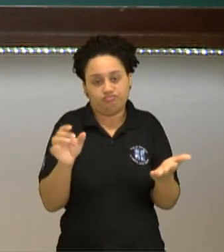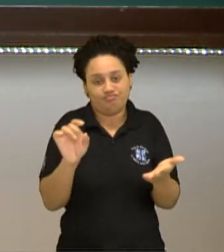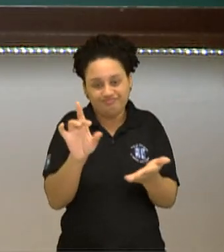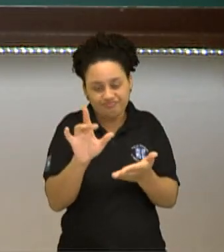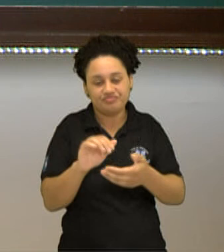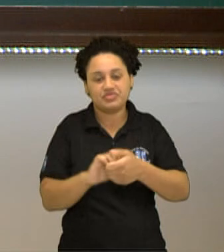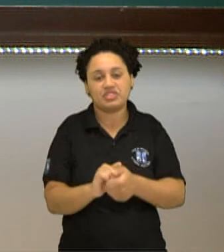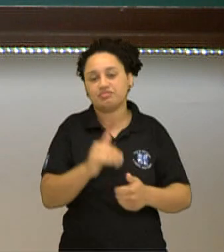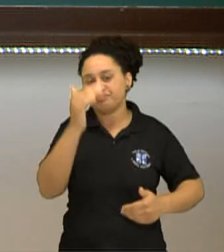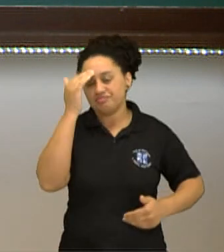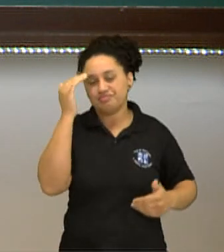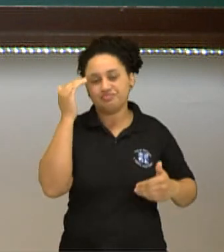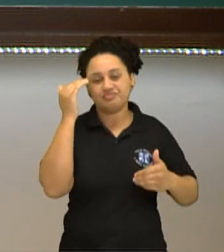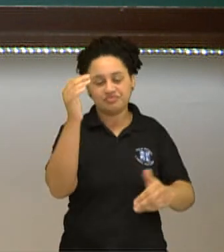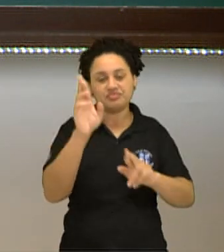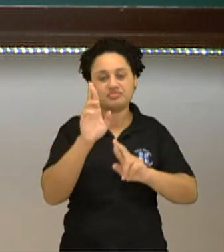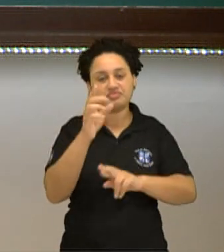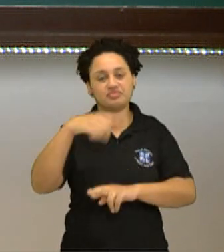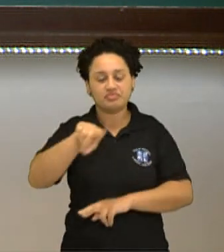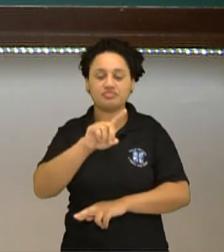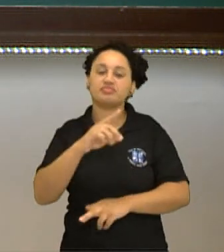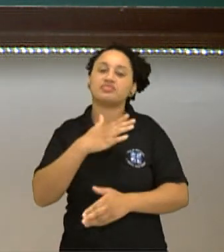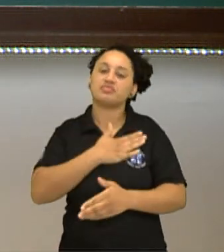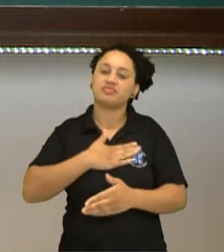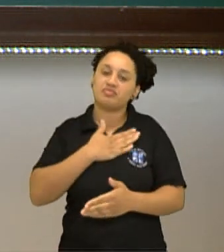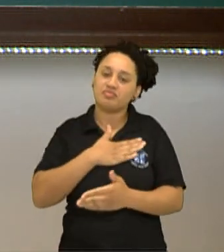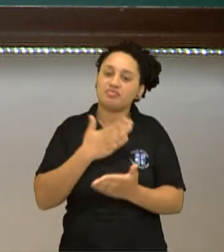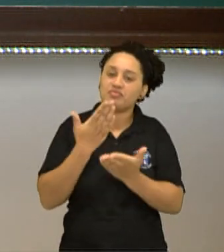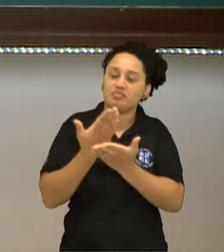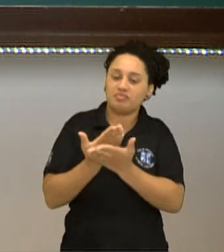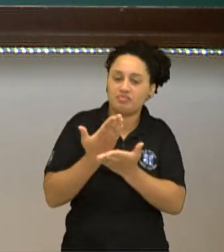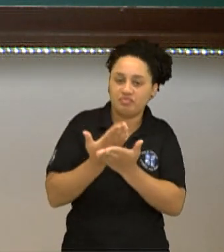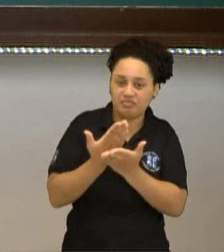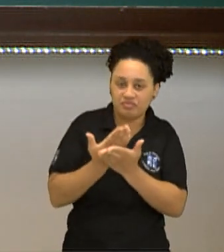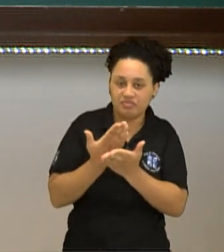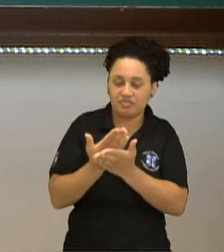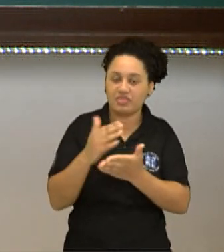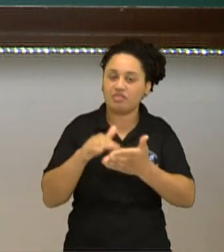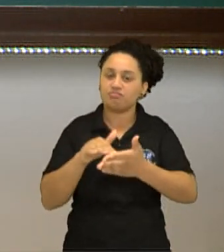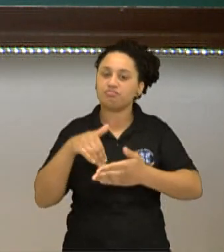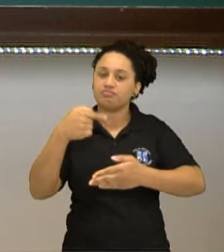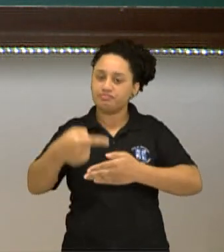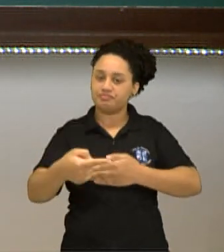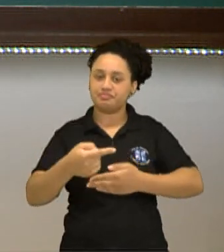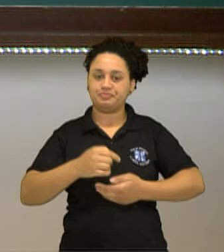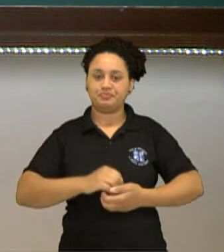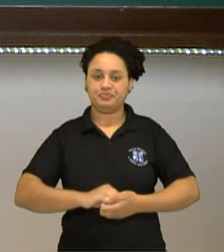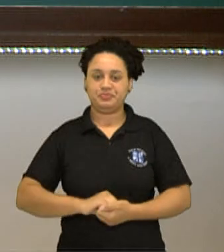chicos. Muchas gracias. Espero que tengan gustado de esta clase. Hasta luego.